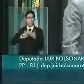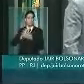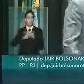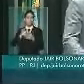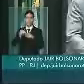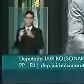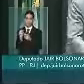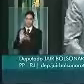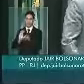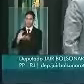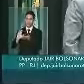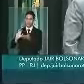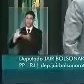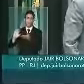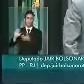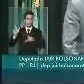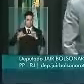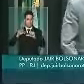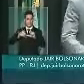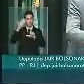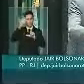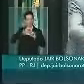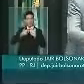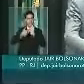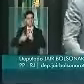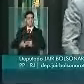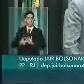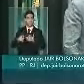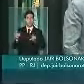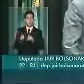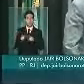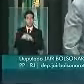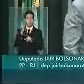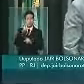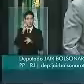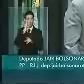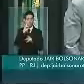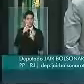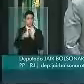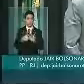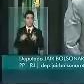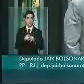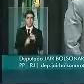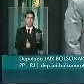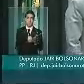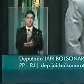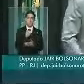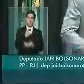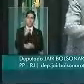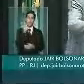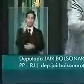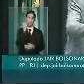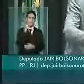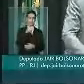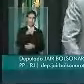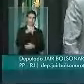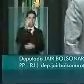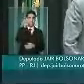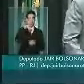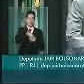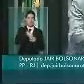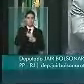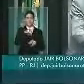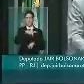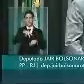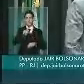investiu esse recurso, segundo a própria mídia, né, e a história da época para provar, comprando fazendas no Uruguai. Pelo menos, né, o lado